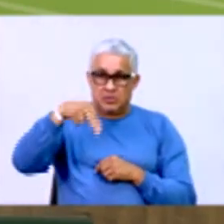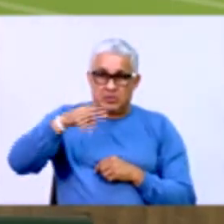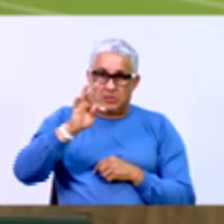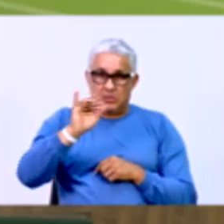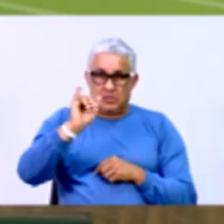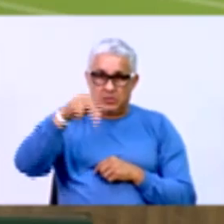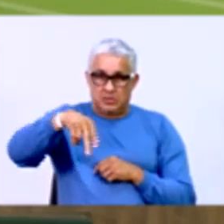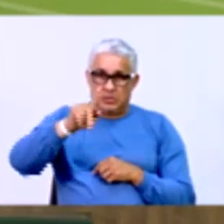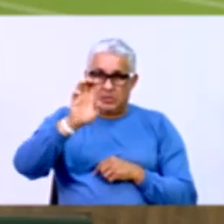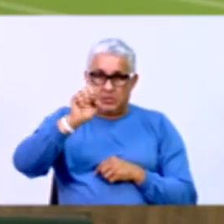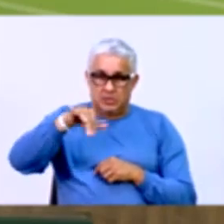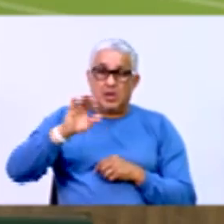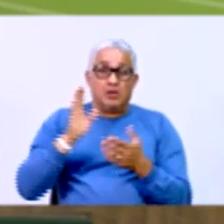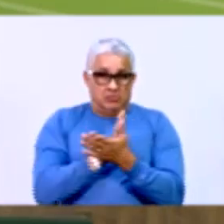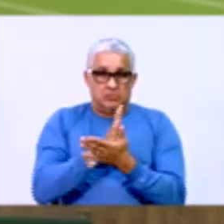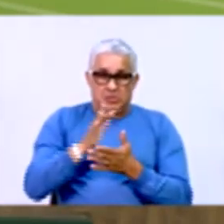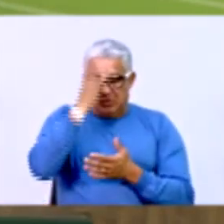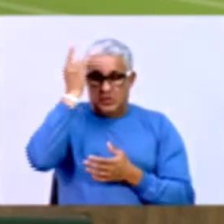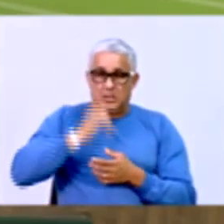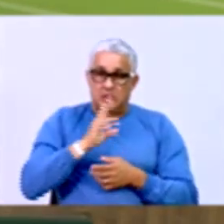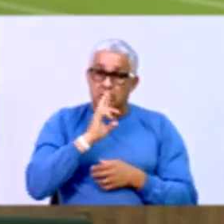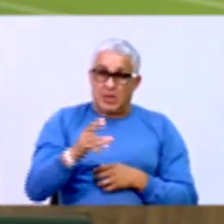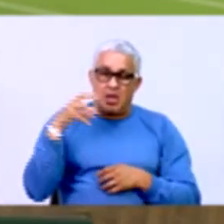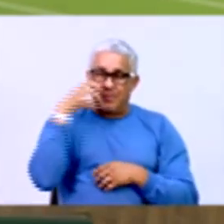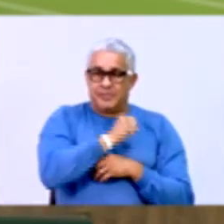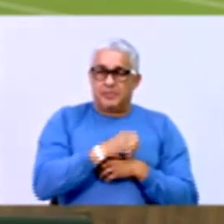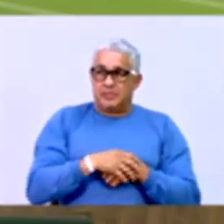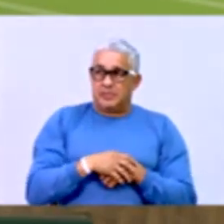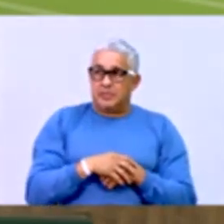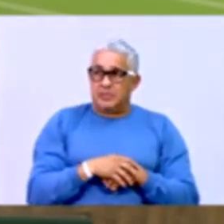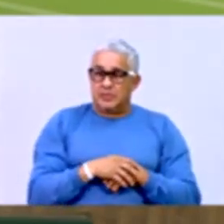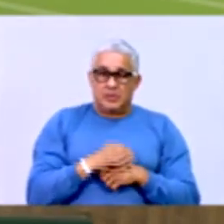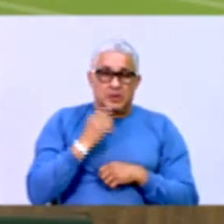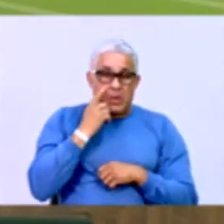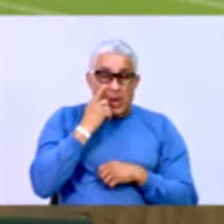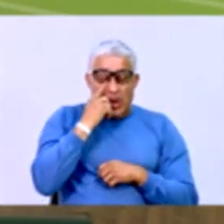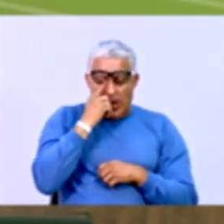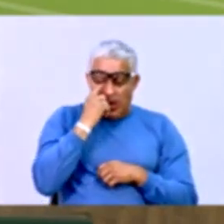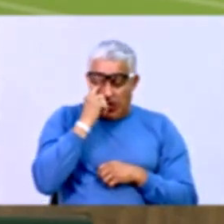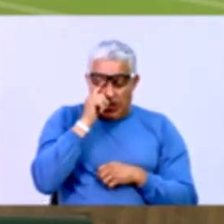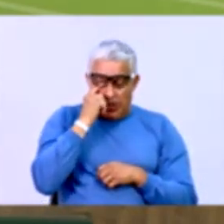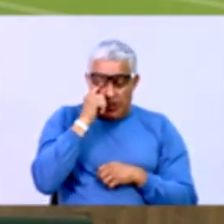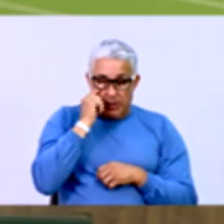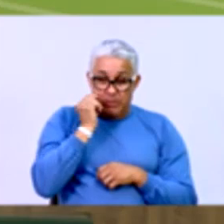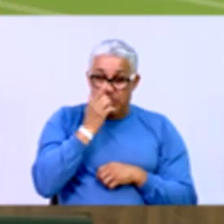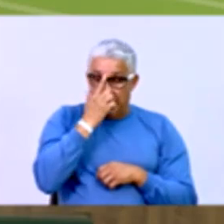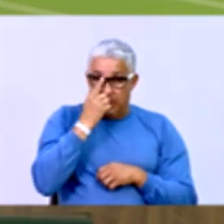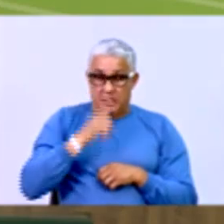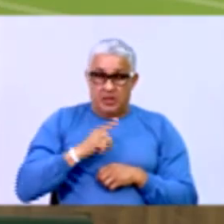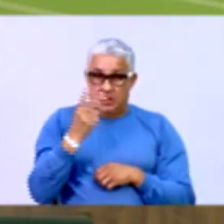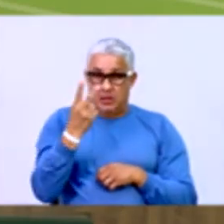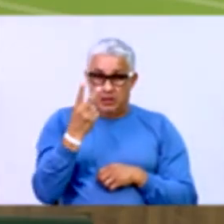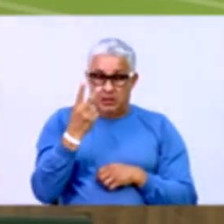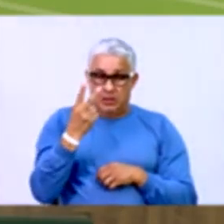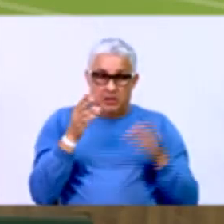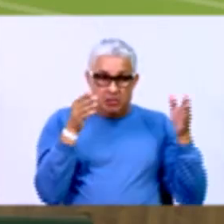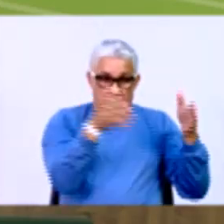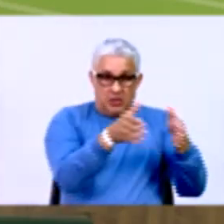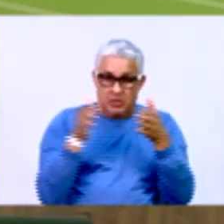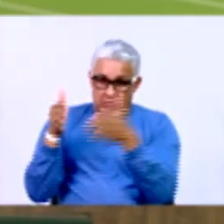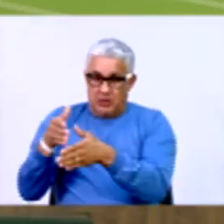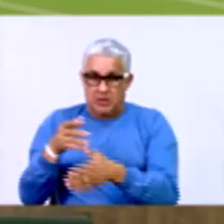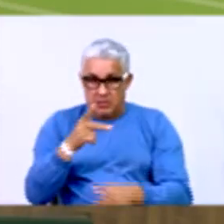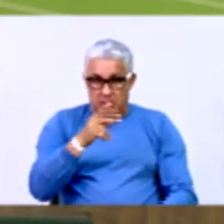tem uma resposta rápida do que aconteceu efetivamente. Vamos fazer auditoria. Nós temos 2 tipos de foco. O preventivo, quer dizer, o que a gente faz,